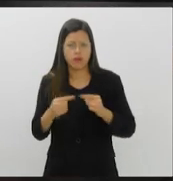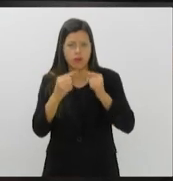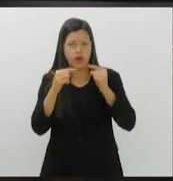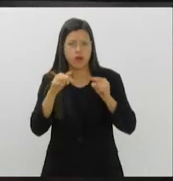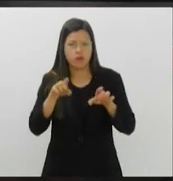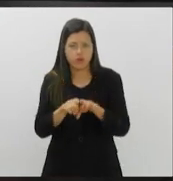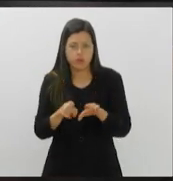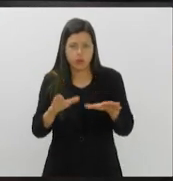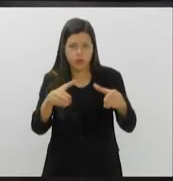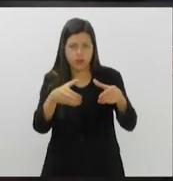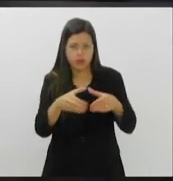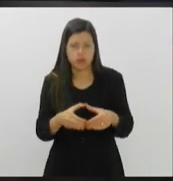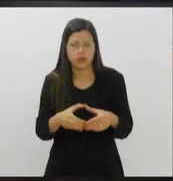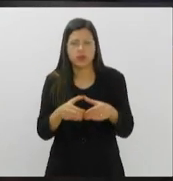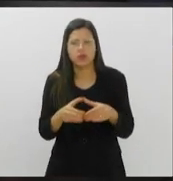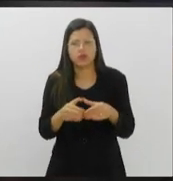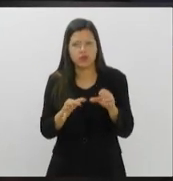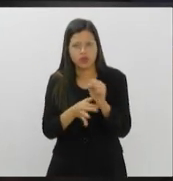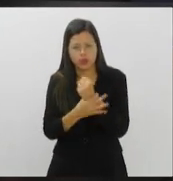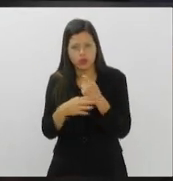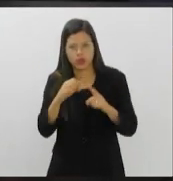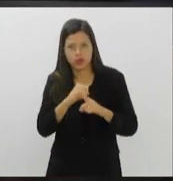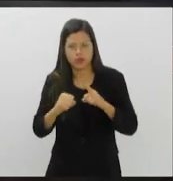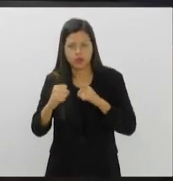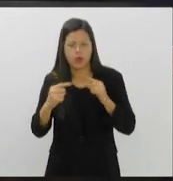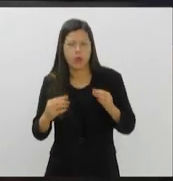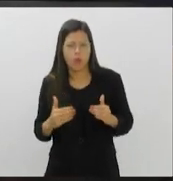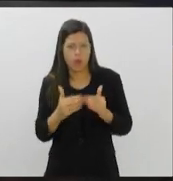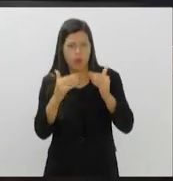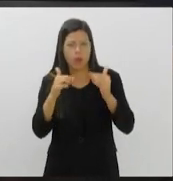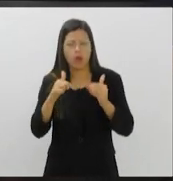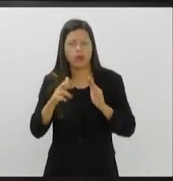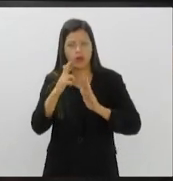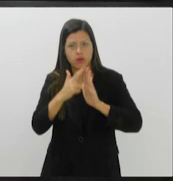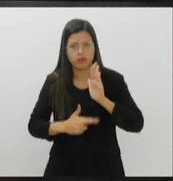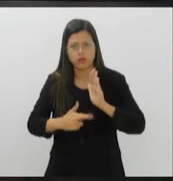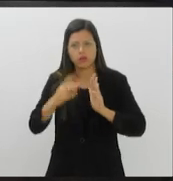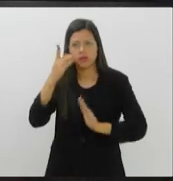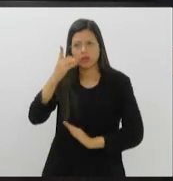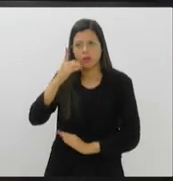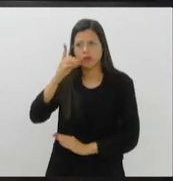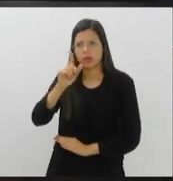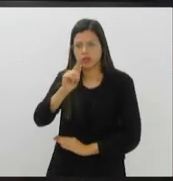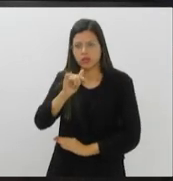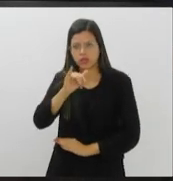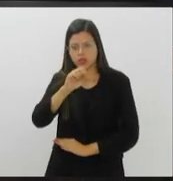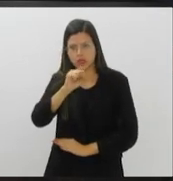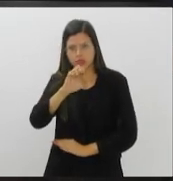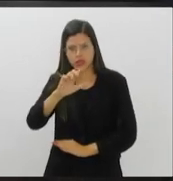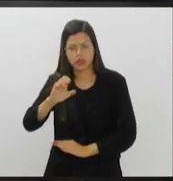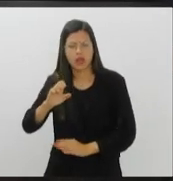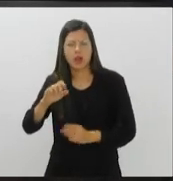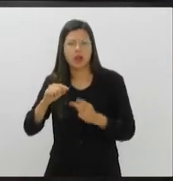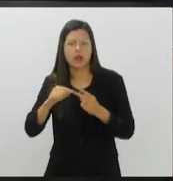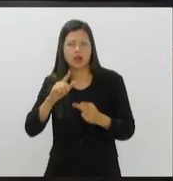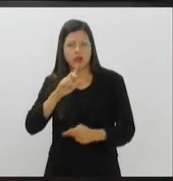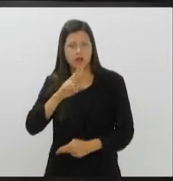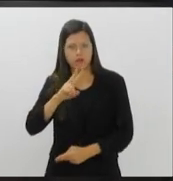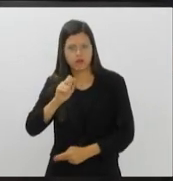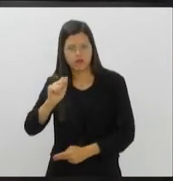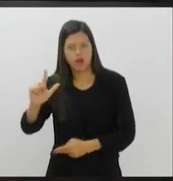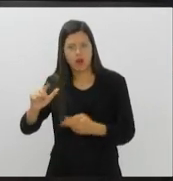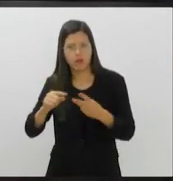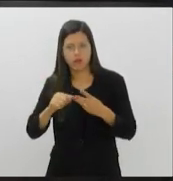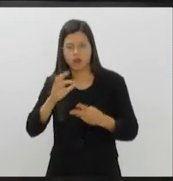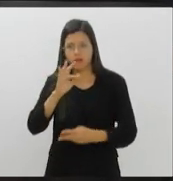e seguridade social favorável. Relatoria dos deputados Felipinho Raves, Gisele Monteiro e Valceaza. Em